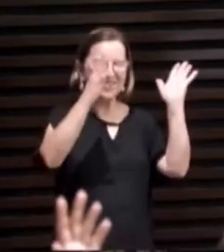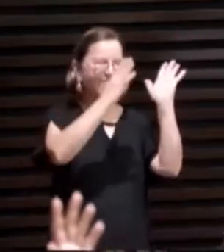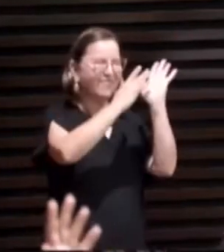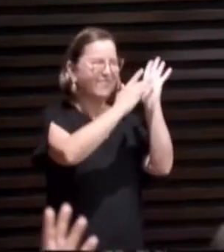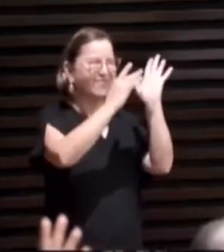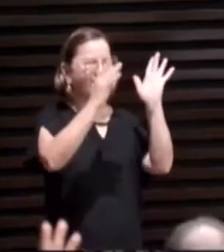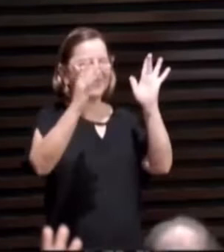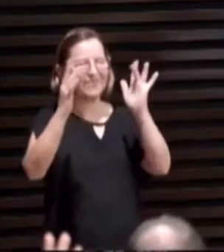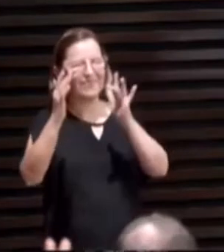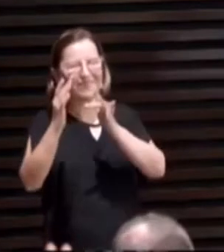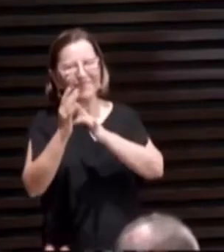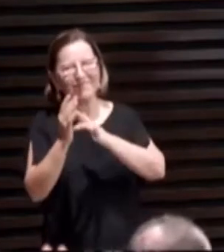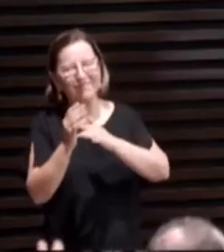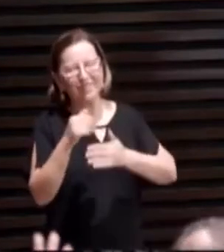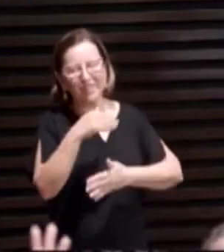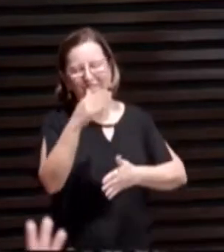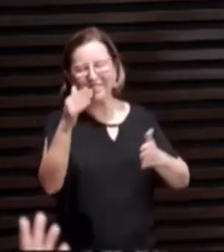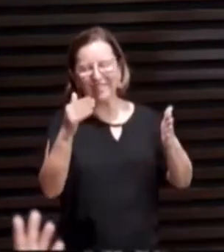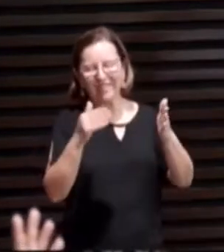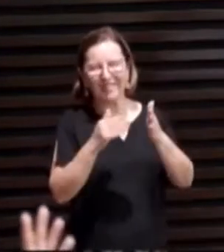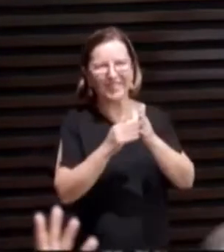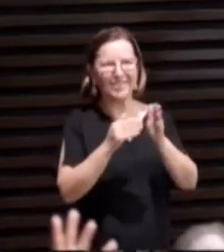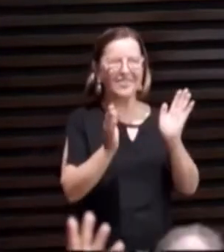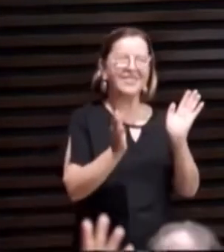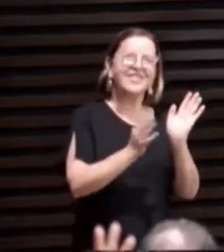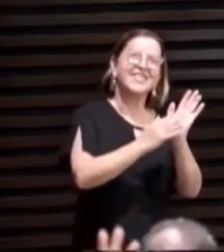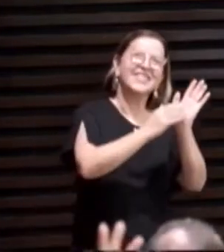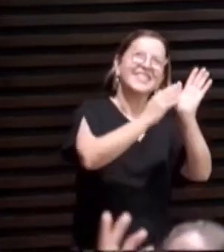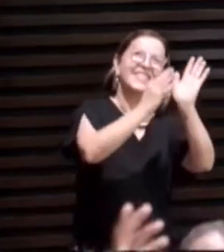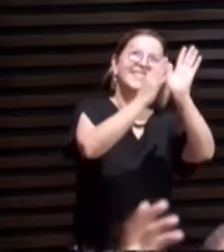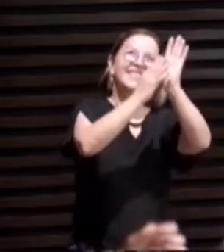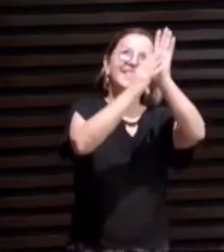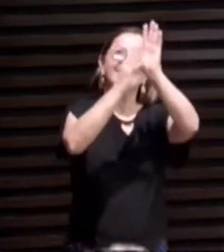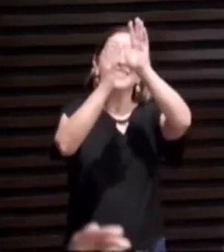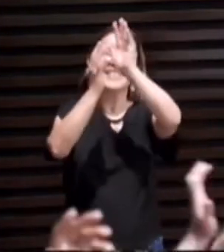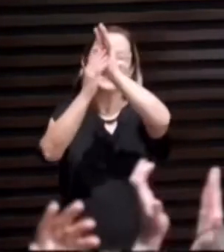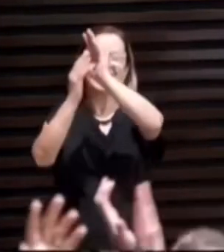Cordeiro, todo o louvor.